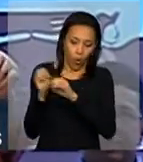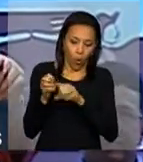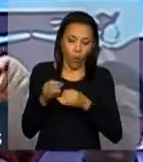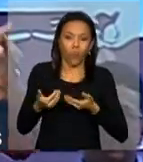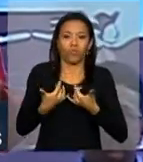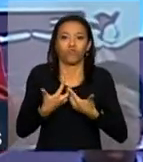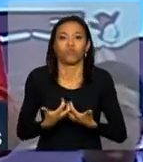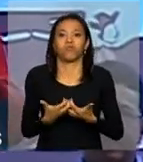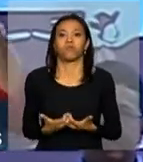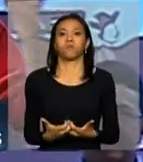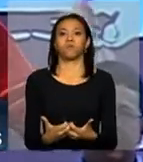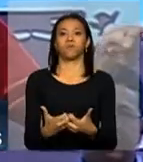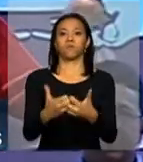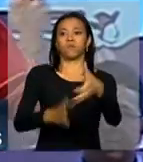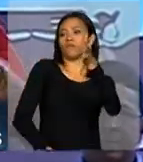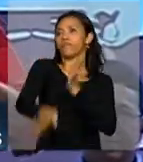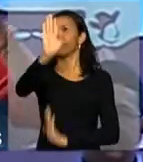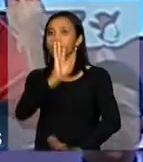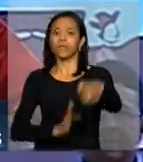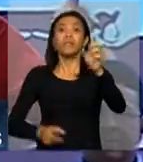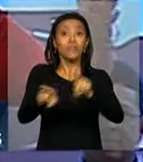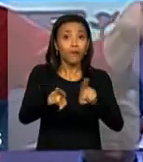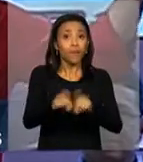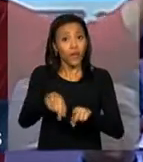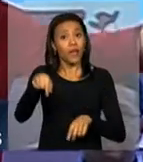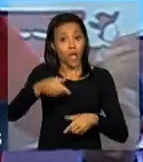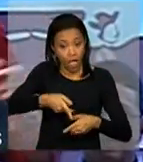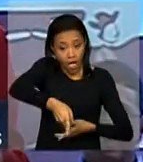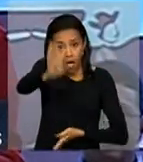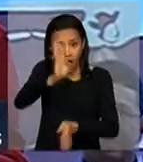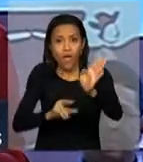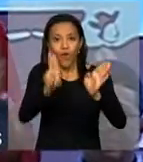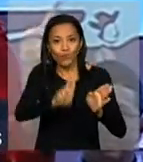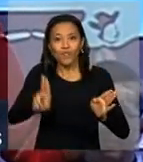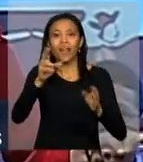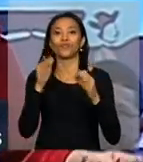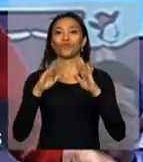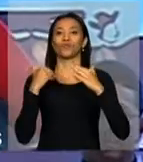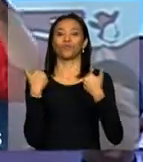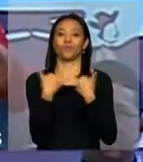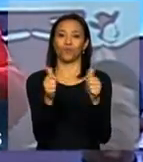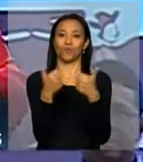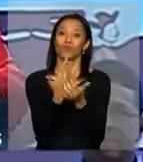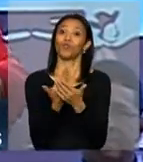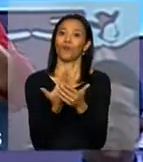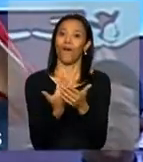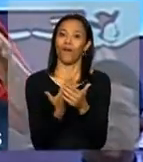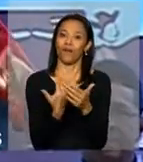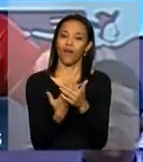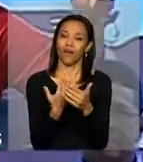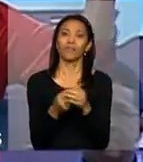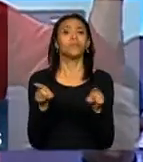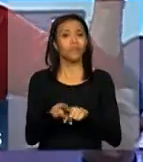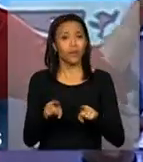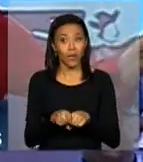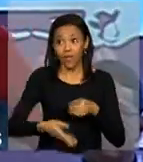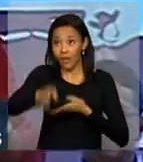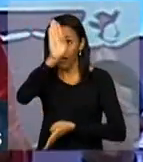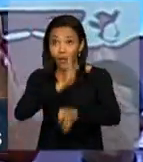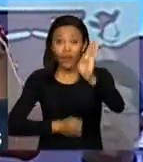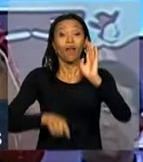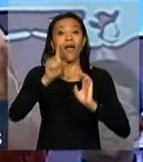para levar os ônibus escolares para as escolas, serve para passar ambulâncias do